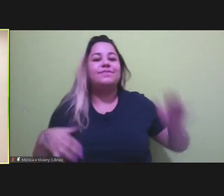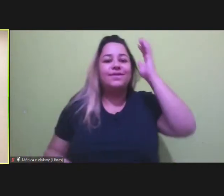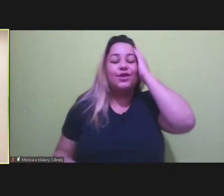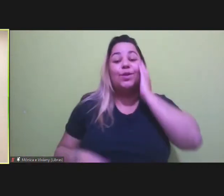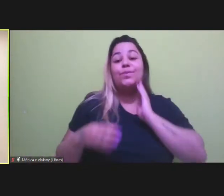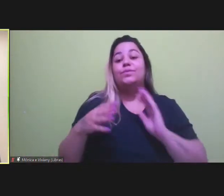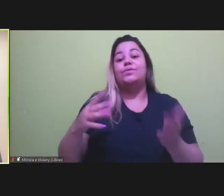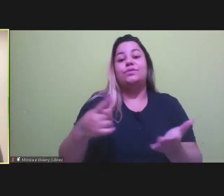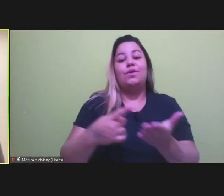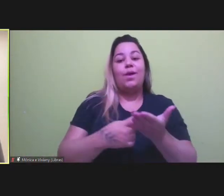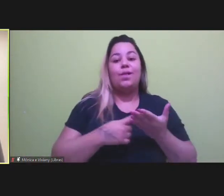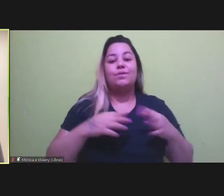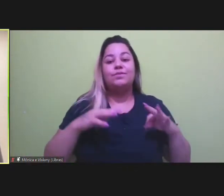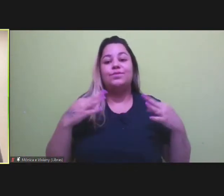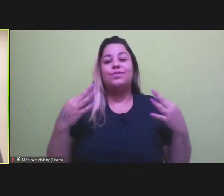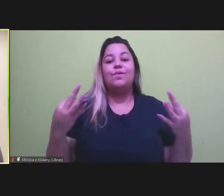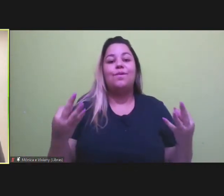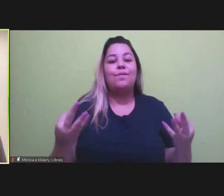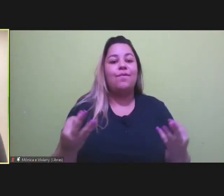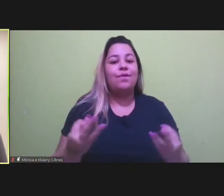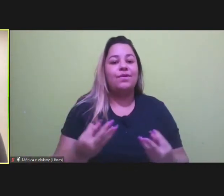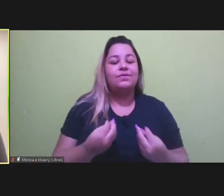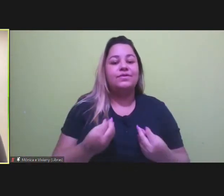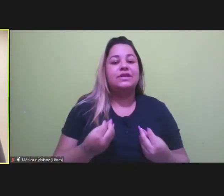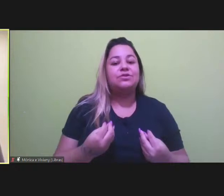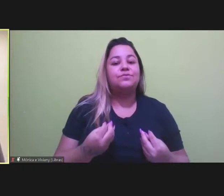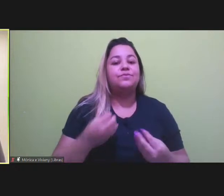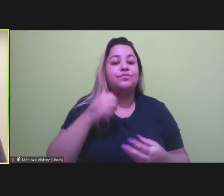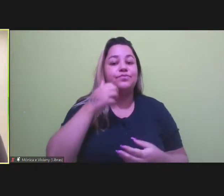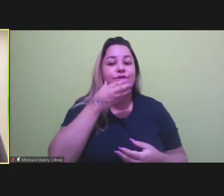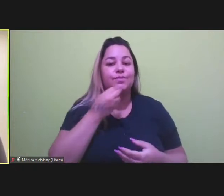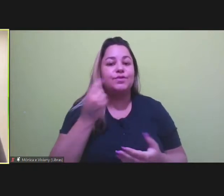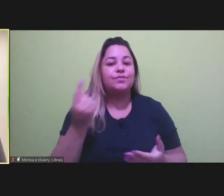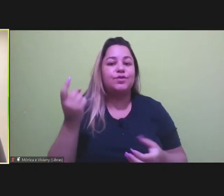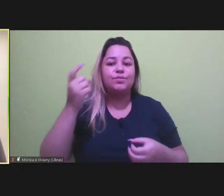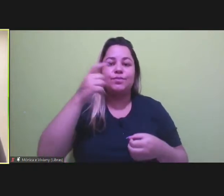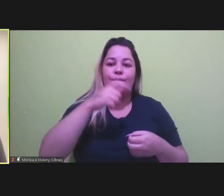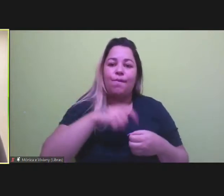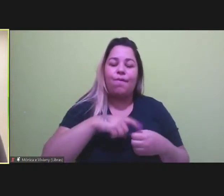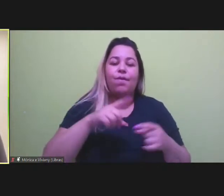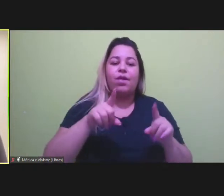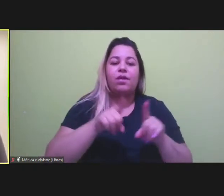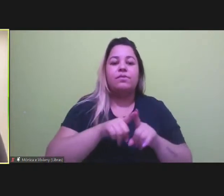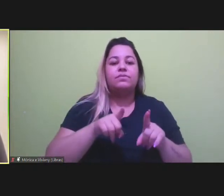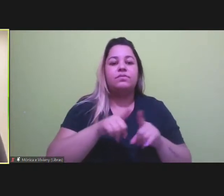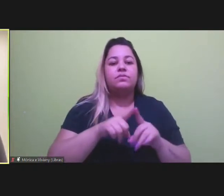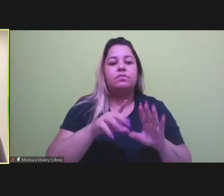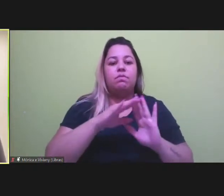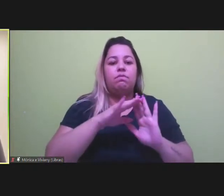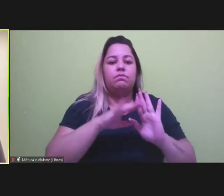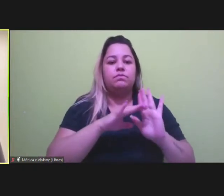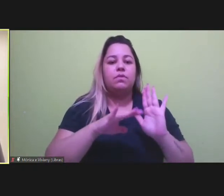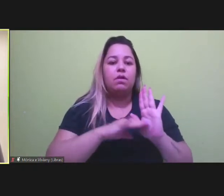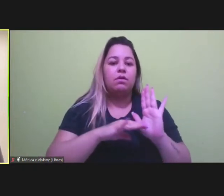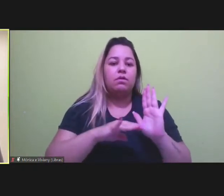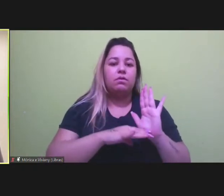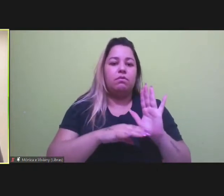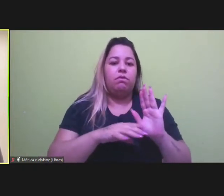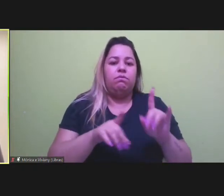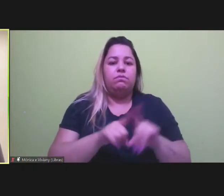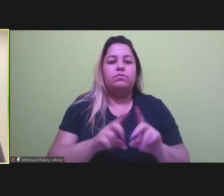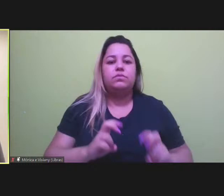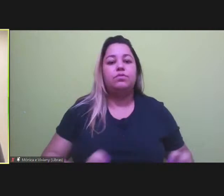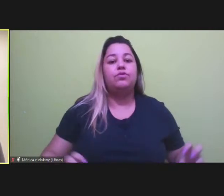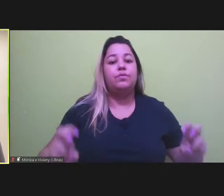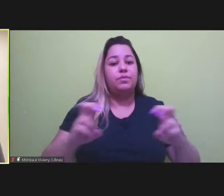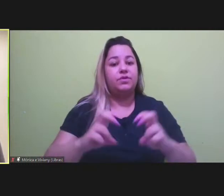Sejam todas e todos muito bem-vindas e bem-vindos de volta. Welcome back. We're going to follow with